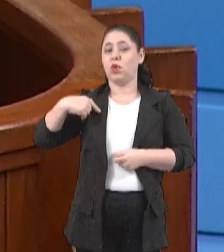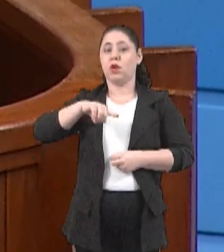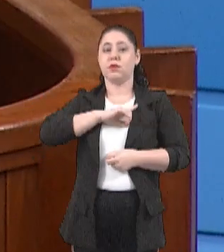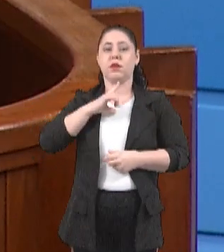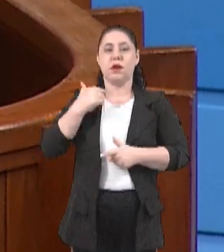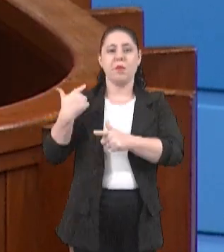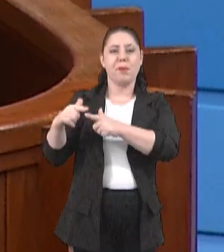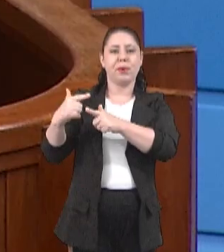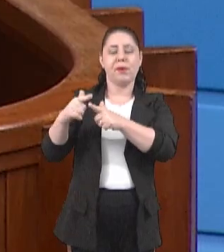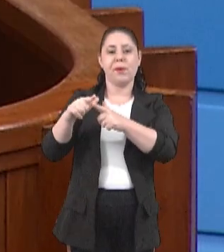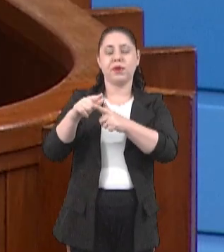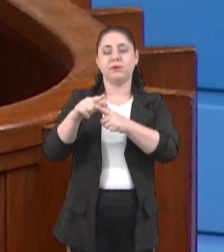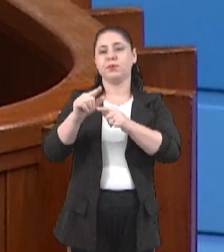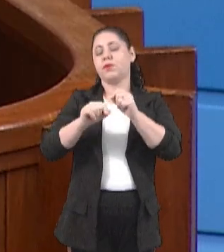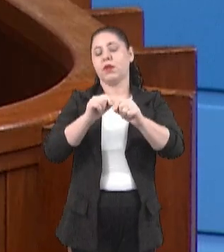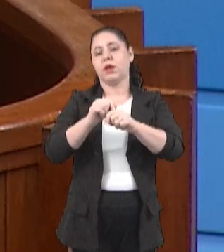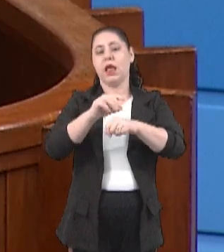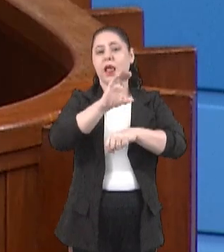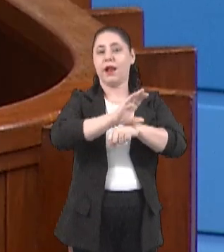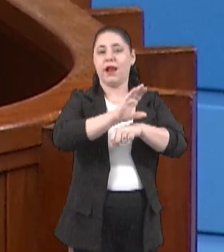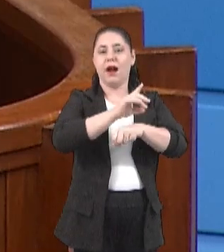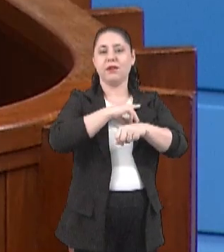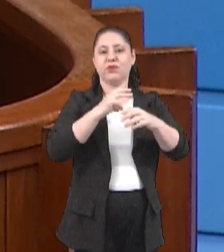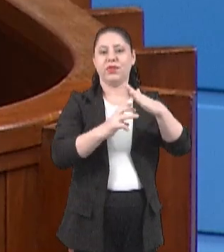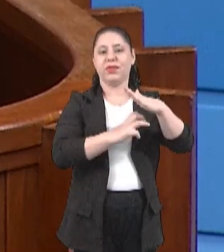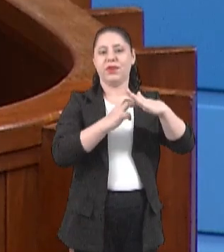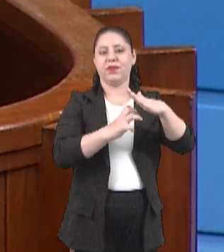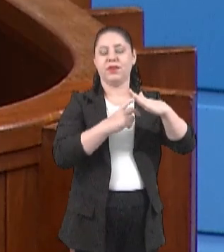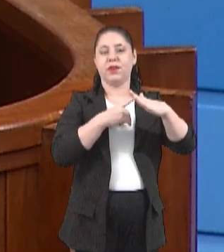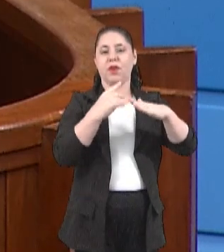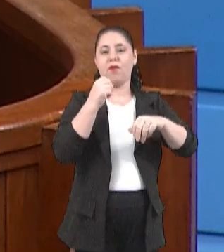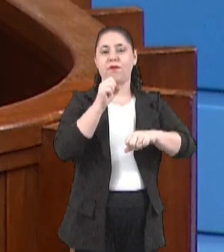na educação infantil, a terceirização das